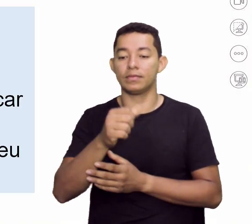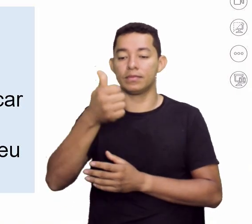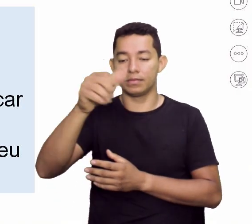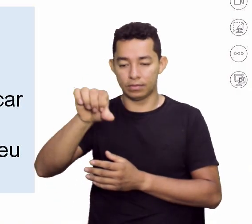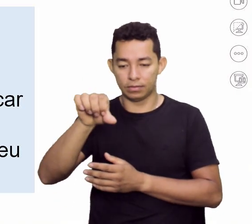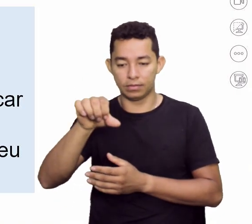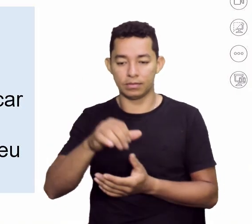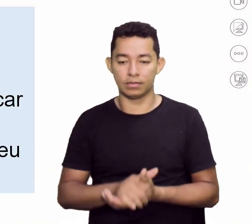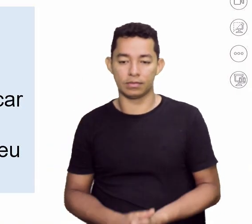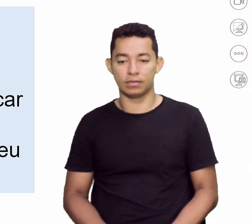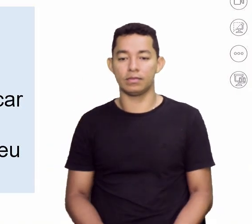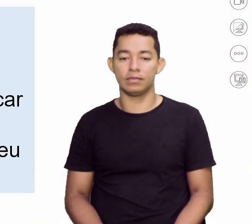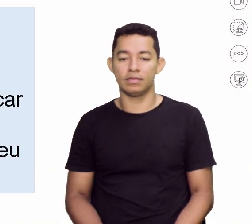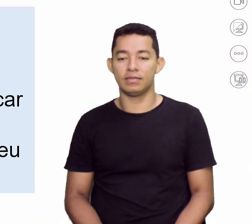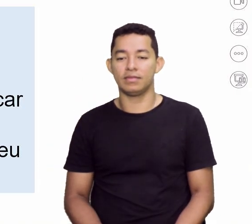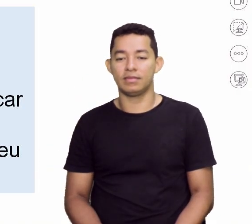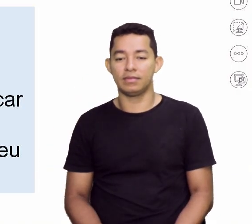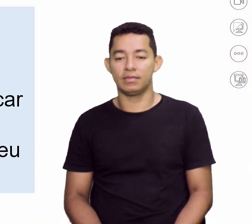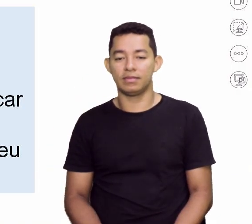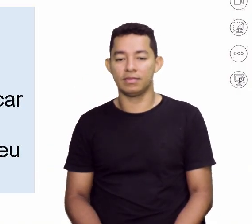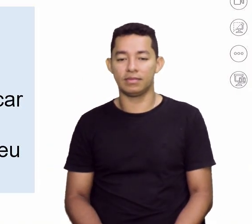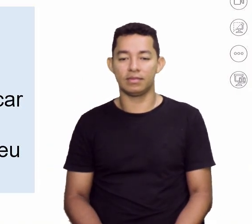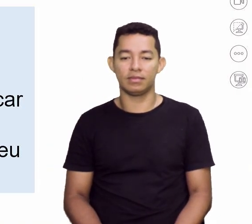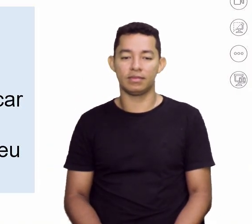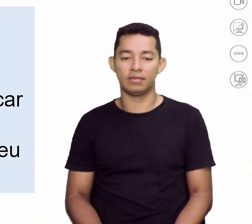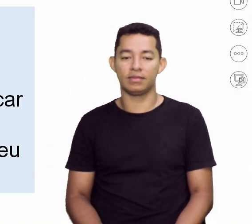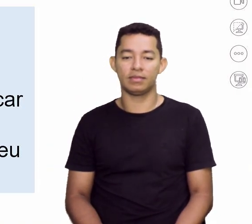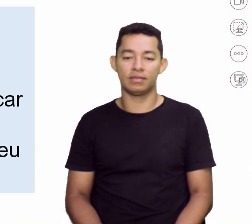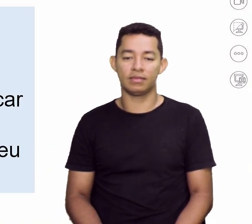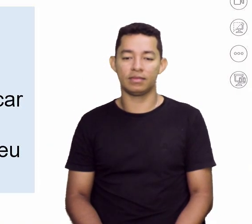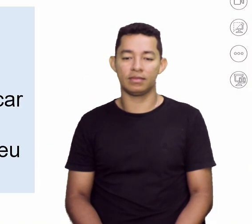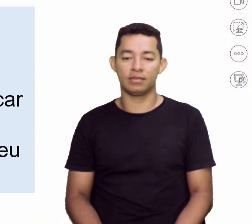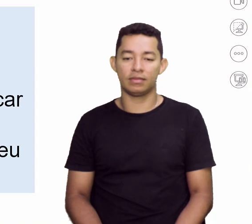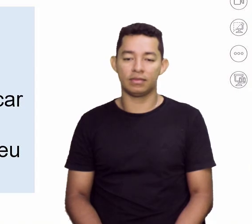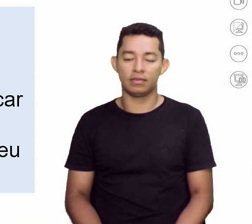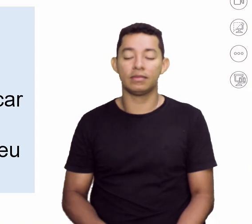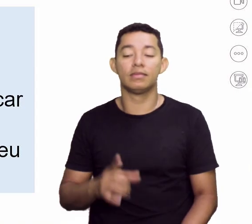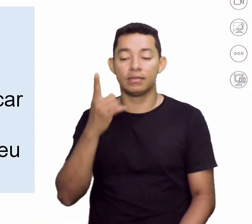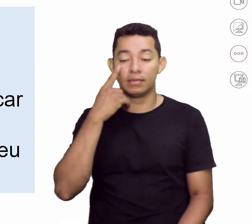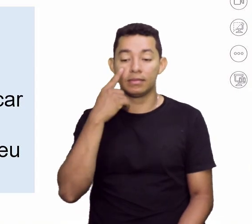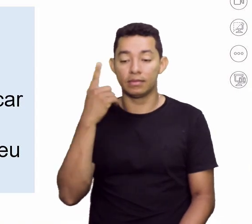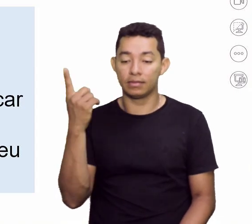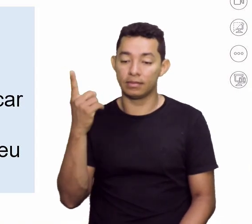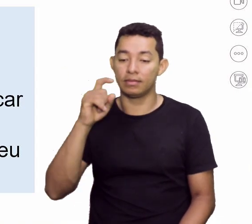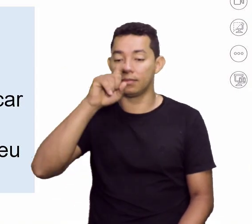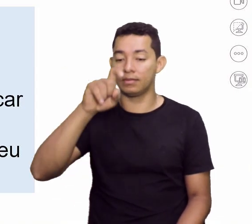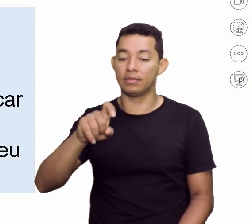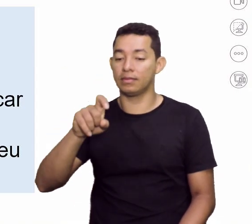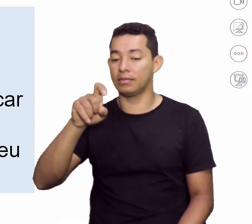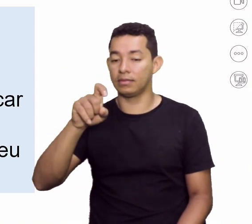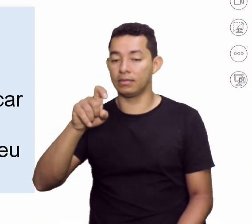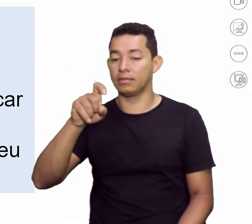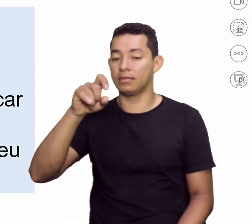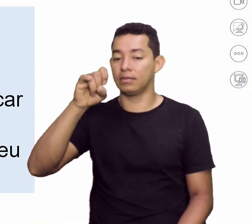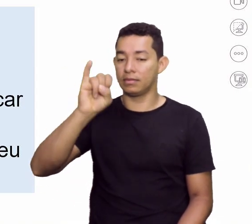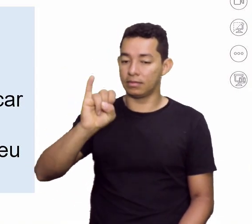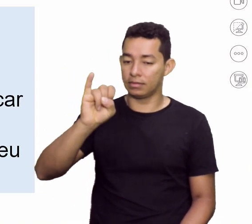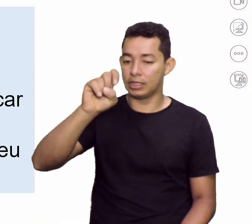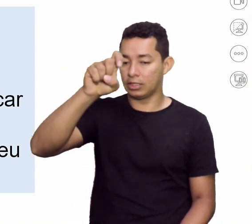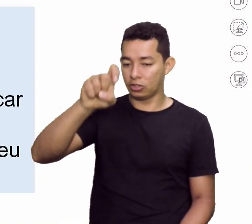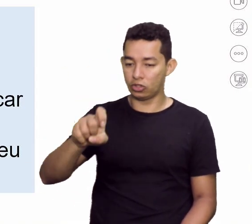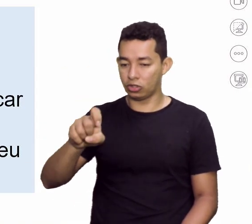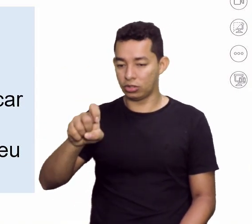XIX. Olha essa leitura aqui, hein? Olha aqui, ó. Tá vendo? X e